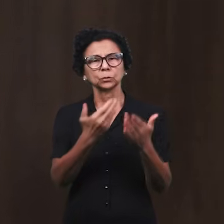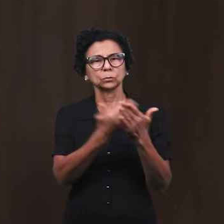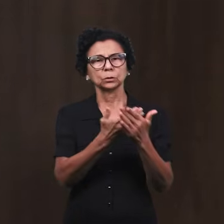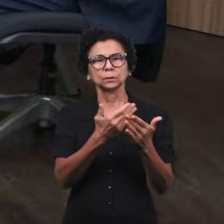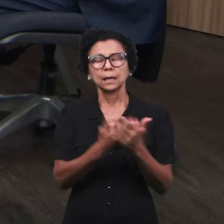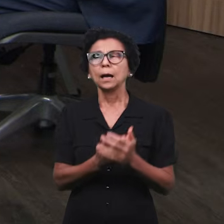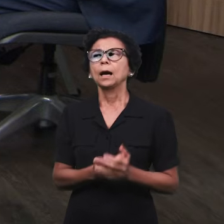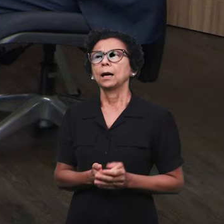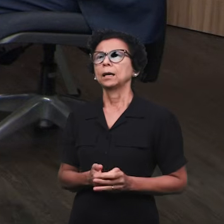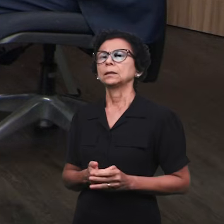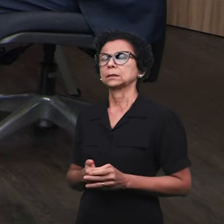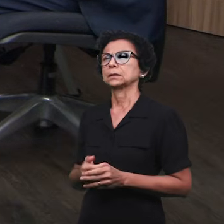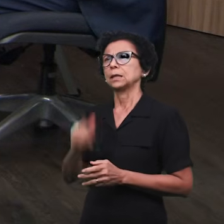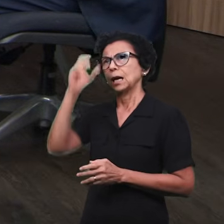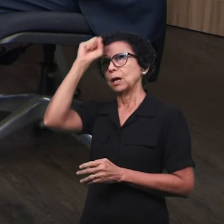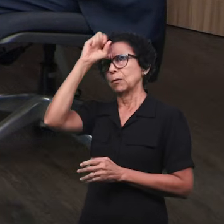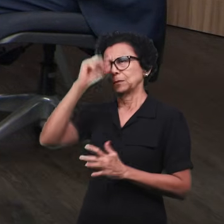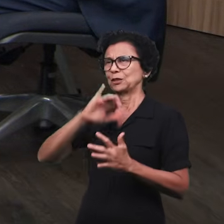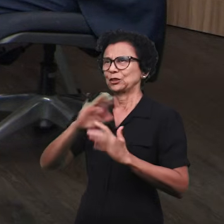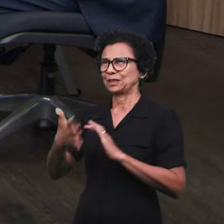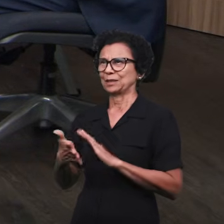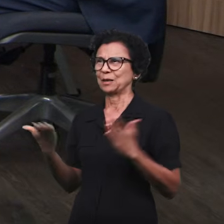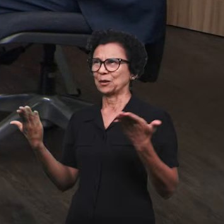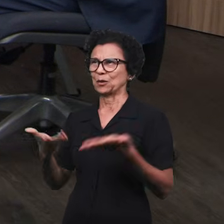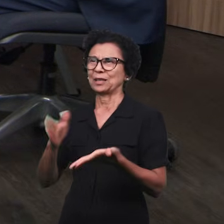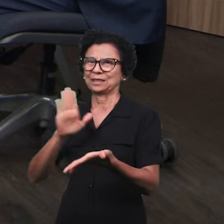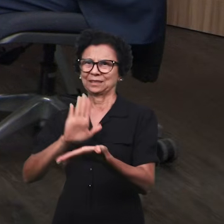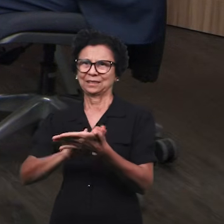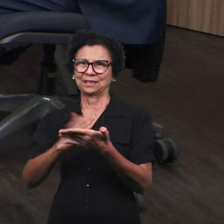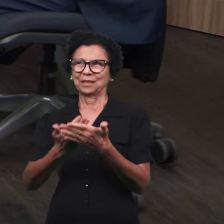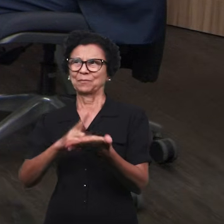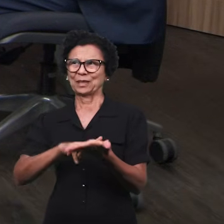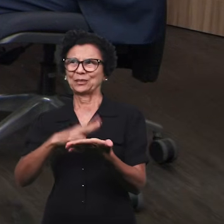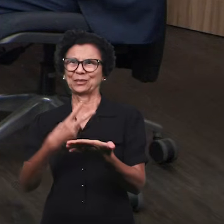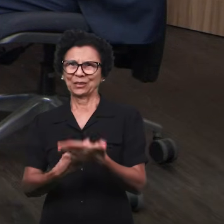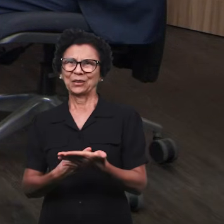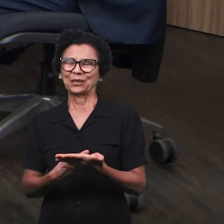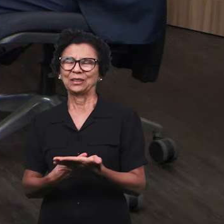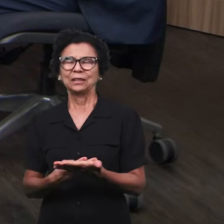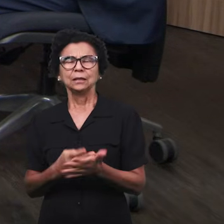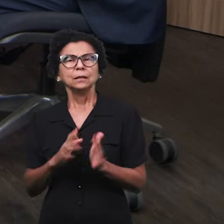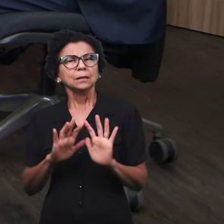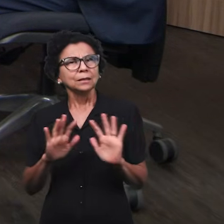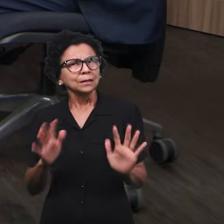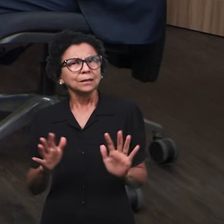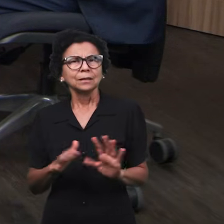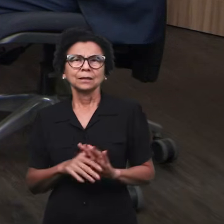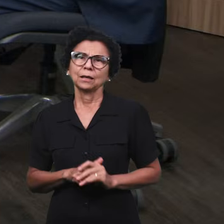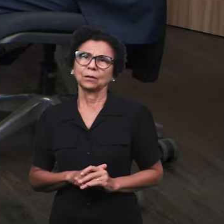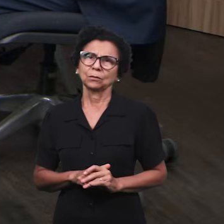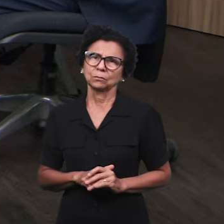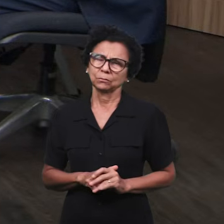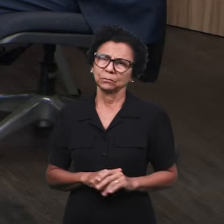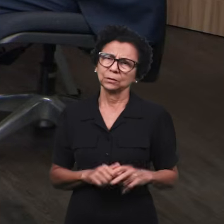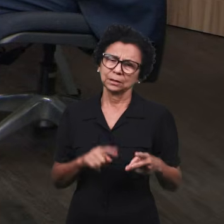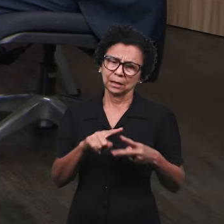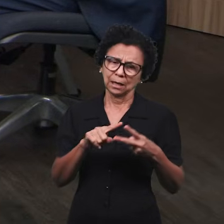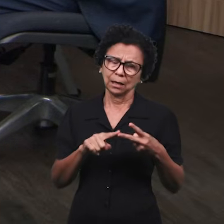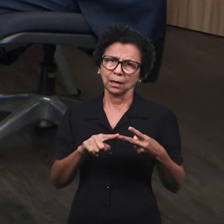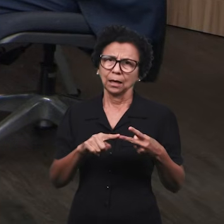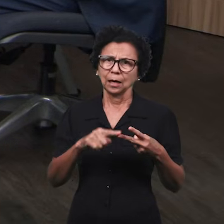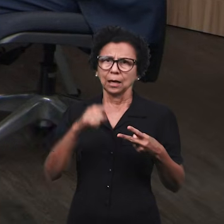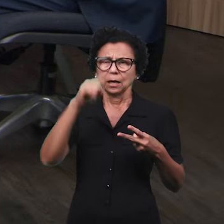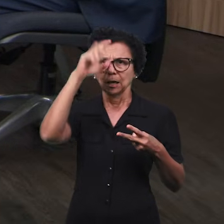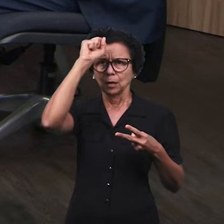tradutor e intérprete? Não, você é uma pessoa que pode ser bilíngue, sim, porque você sabe duas línguas, mas o profissional, o